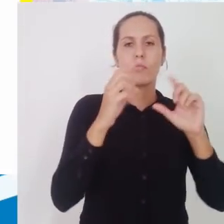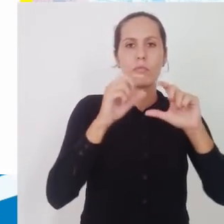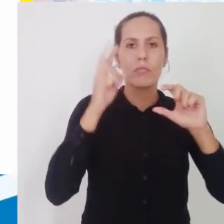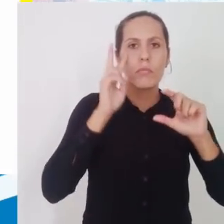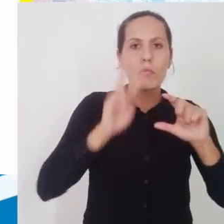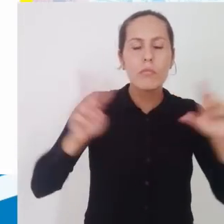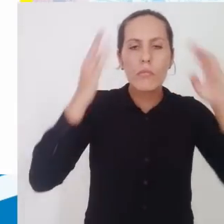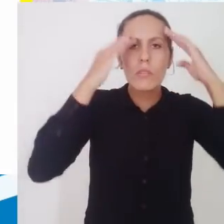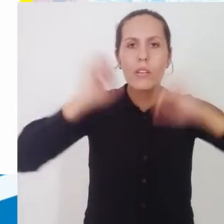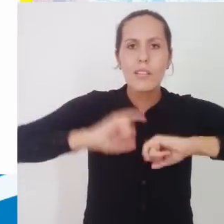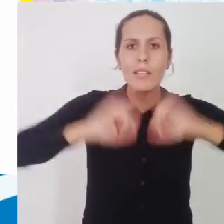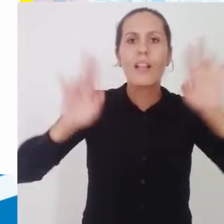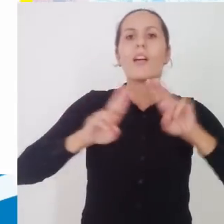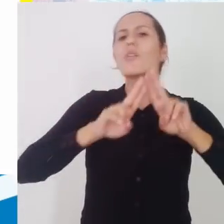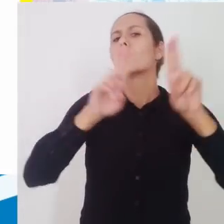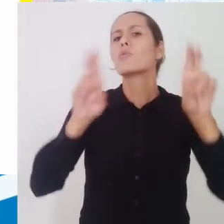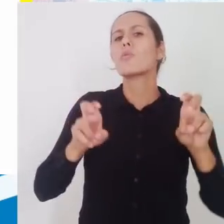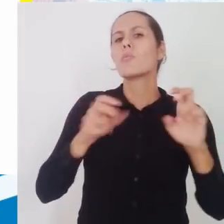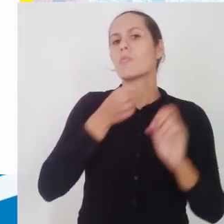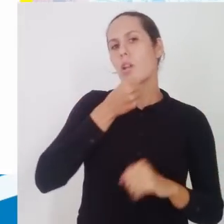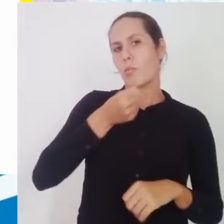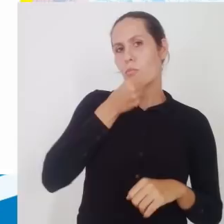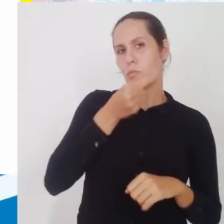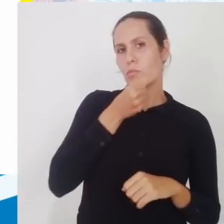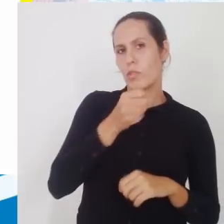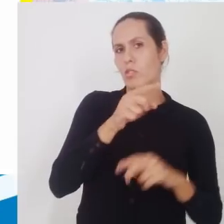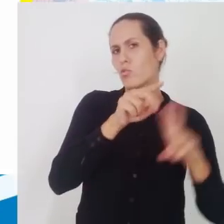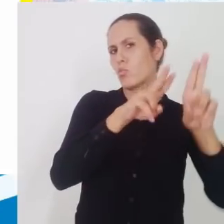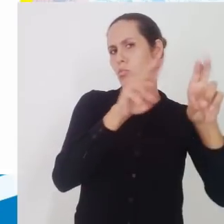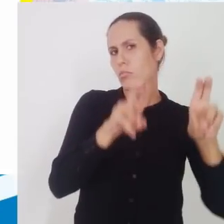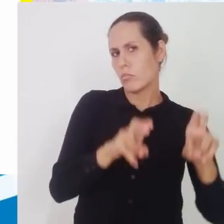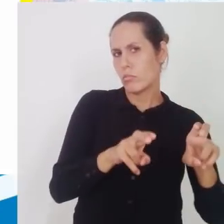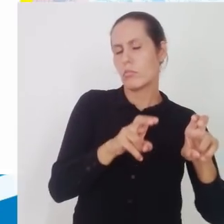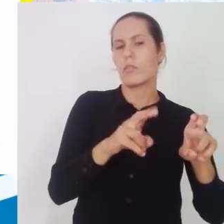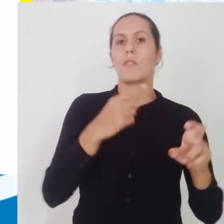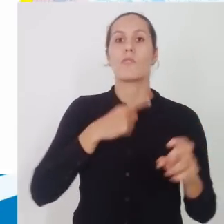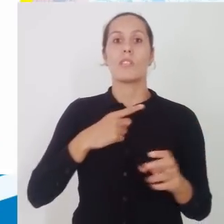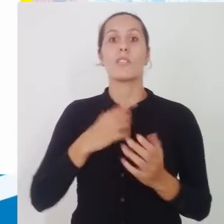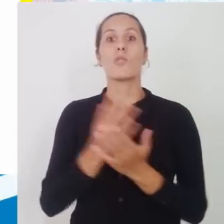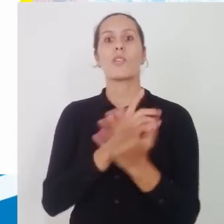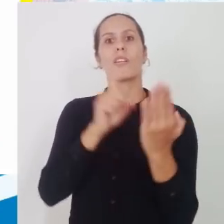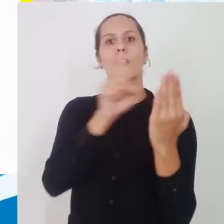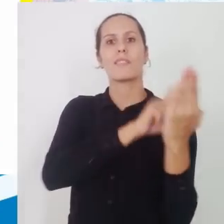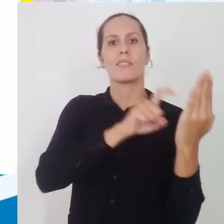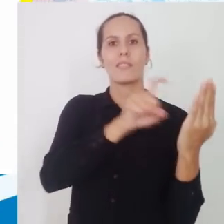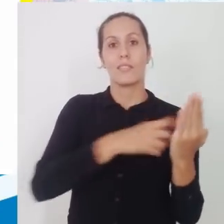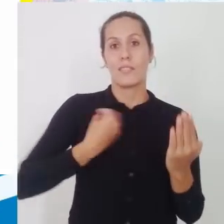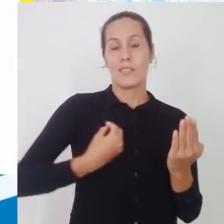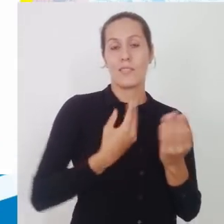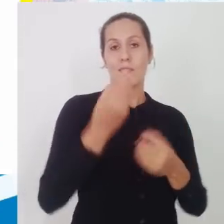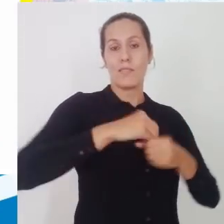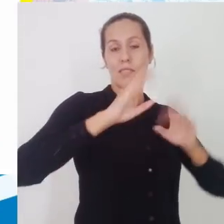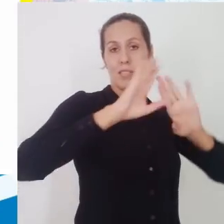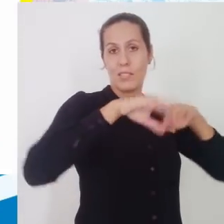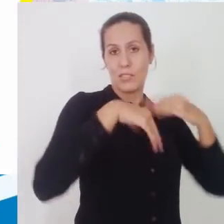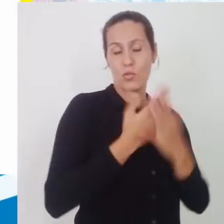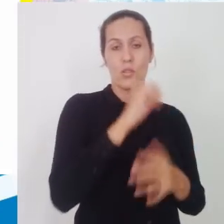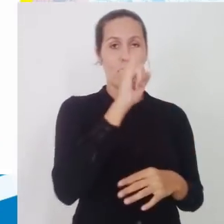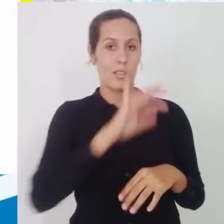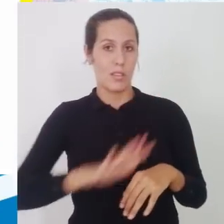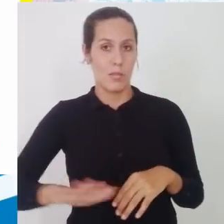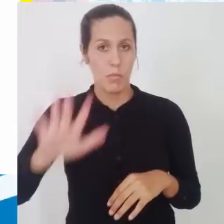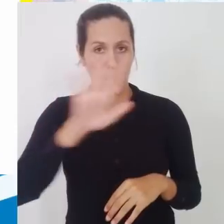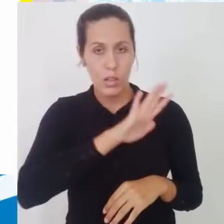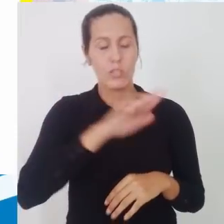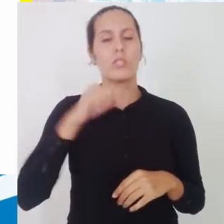vai além de um desenho bonito, mas é uma expressão do que você sente. E aí eu coloquei junto com a imagem para vocês verem as